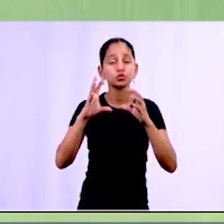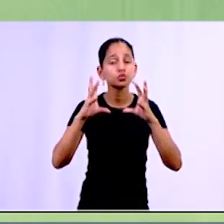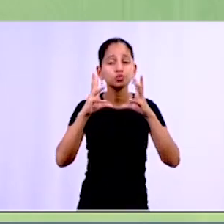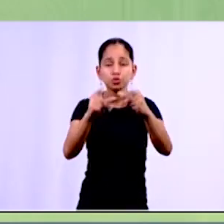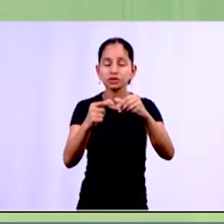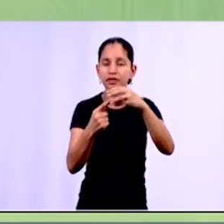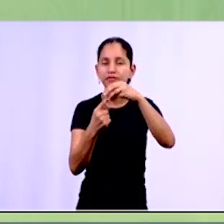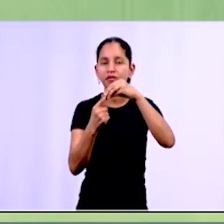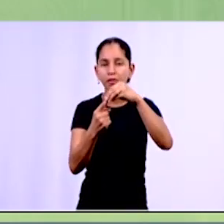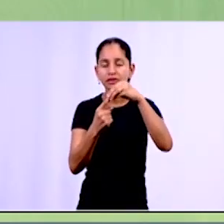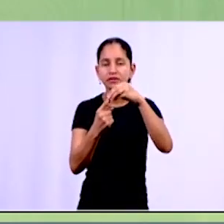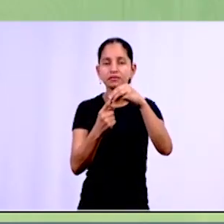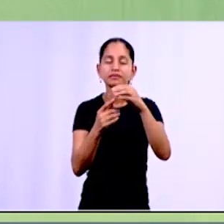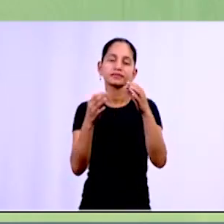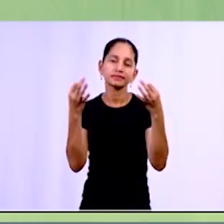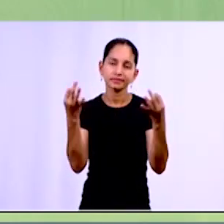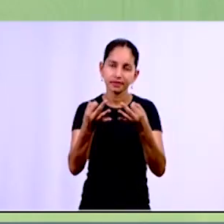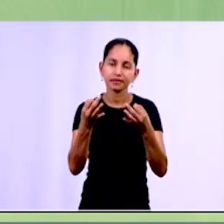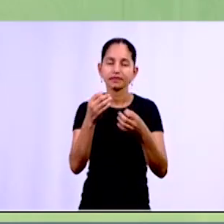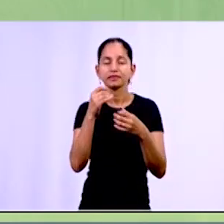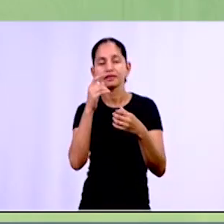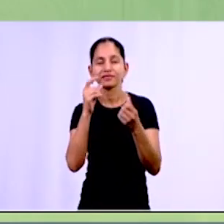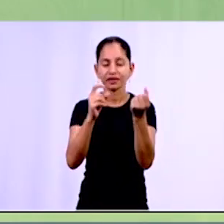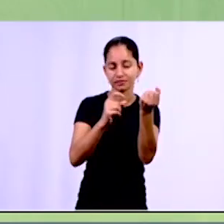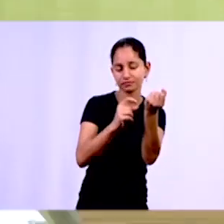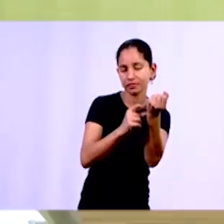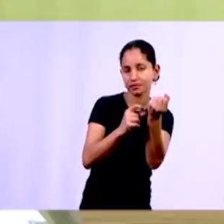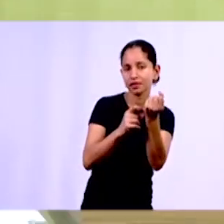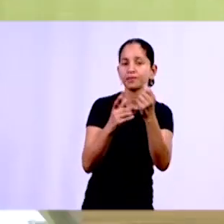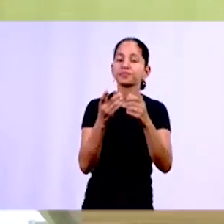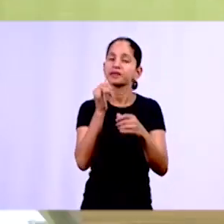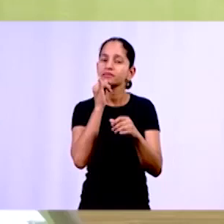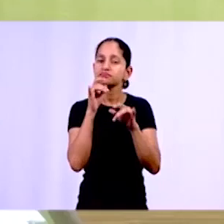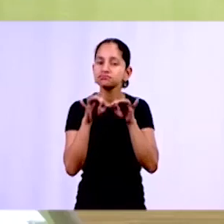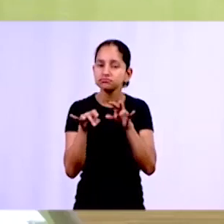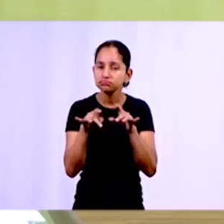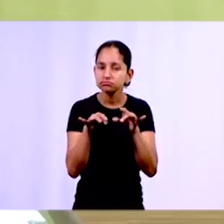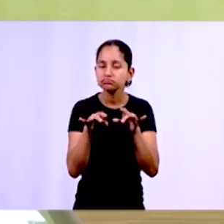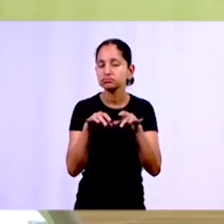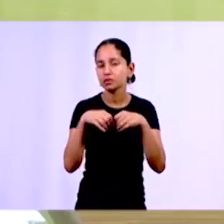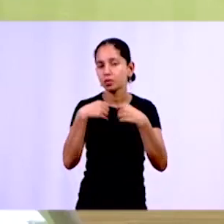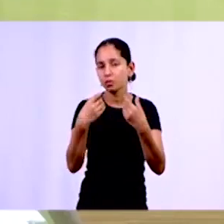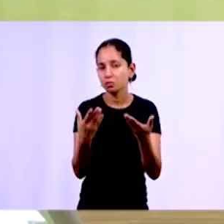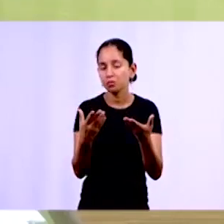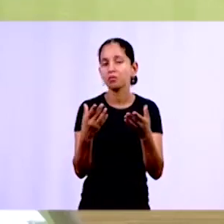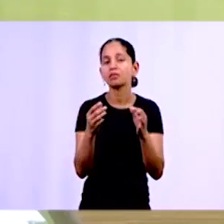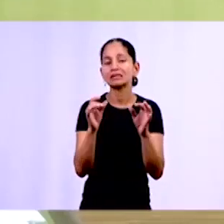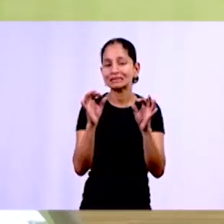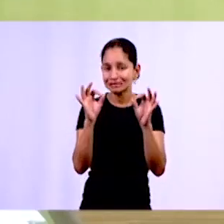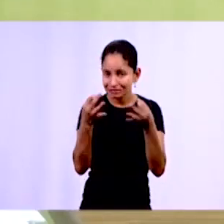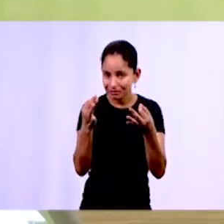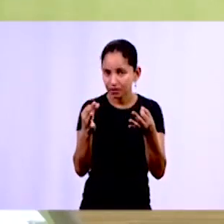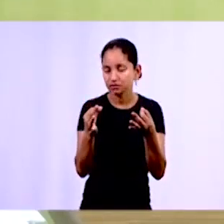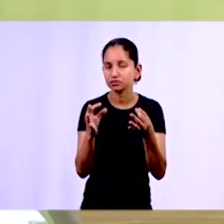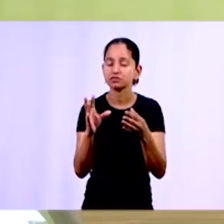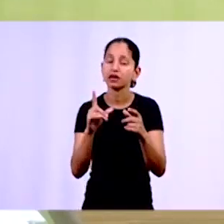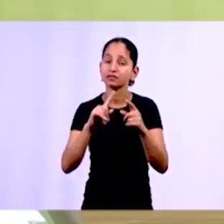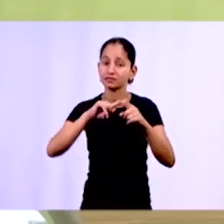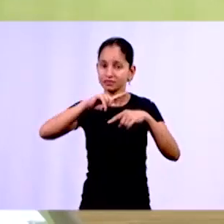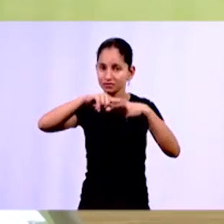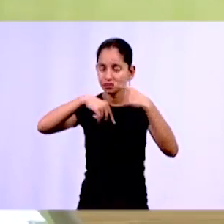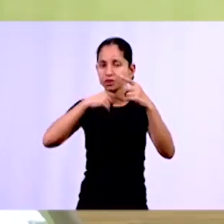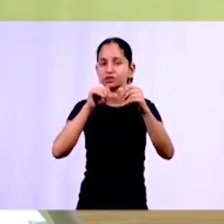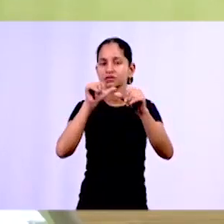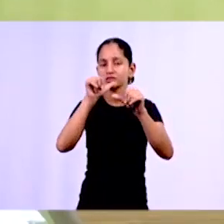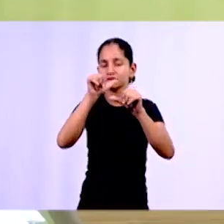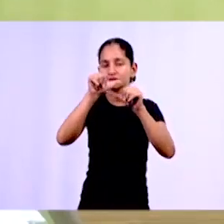dados, né? O computador, ele trabalha com a entrada do dado, o processamento desse dado que é feito, né? Que depois vira aí